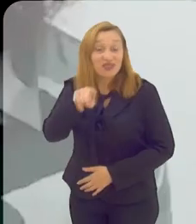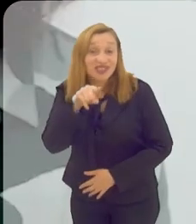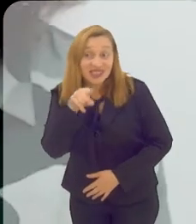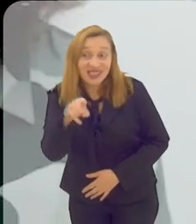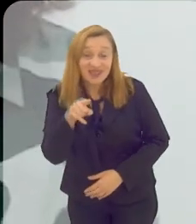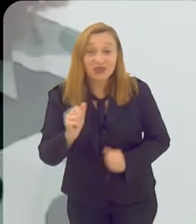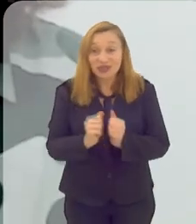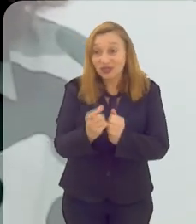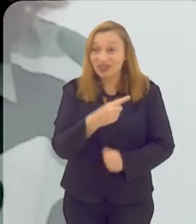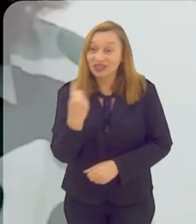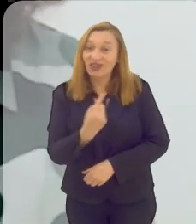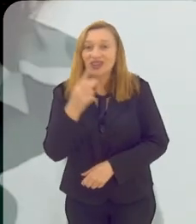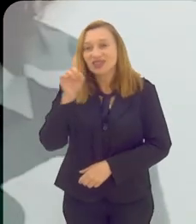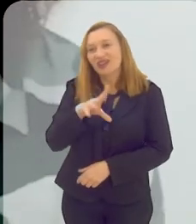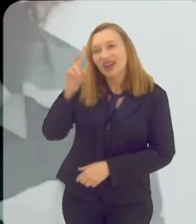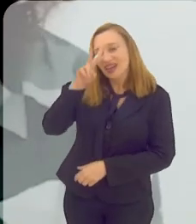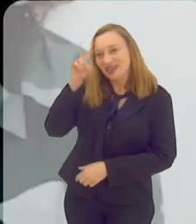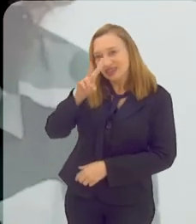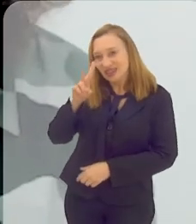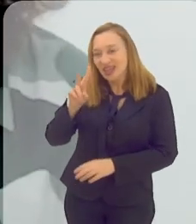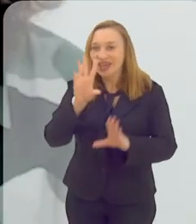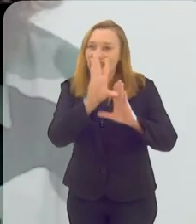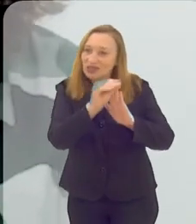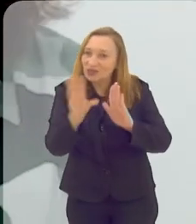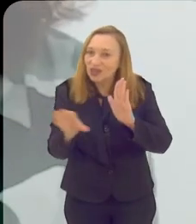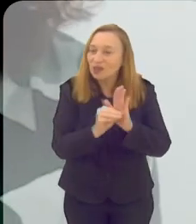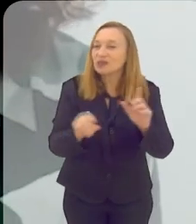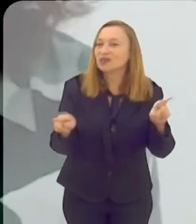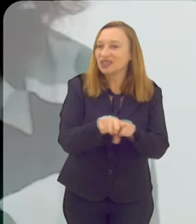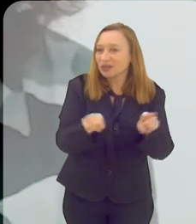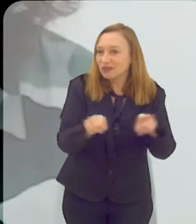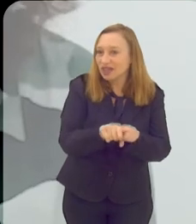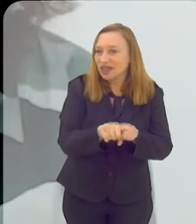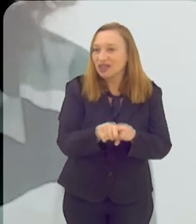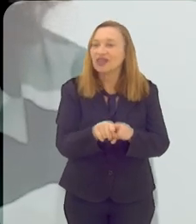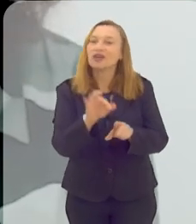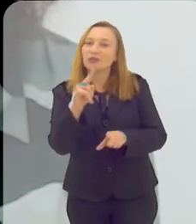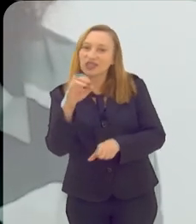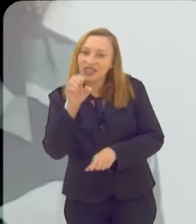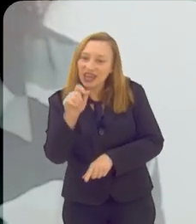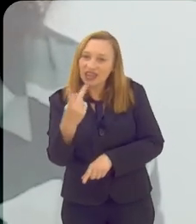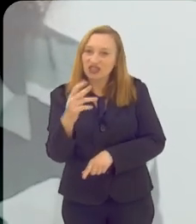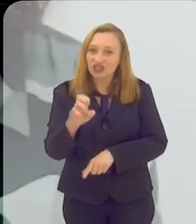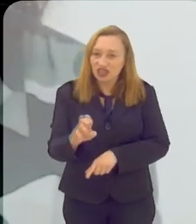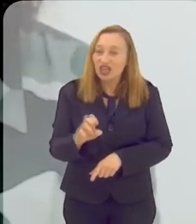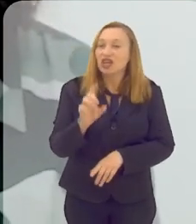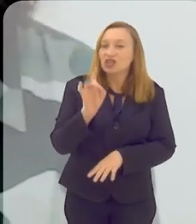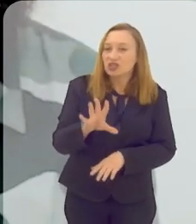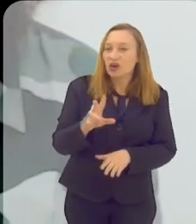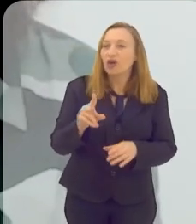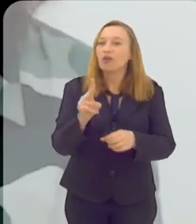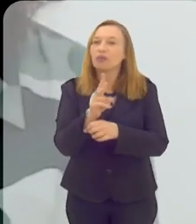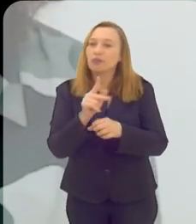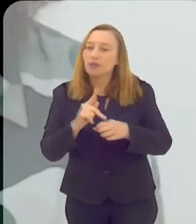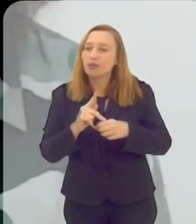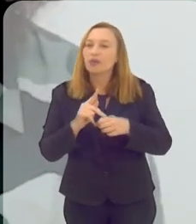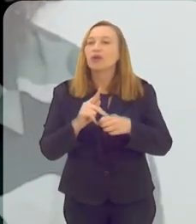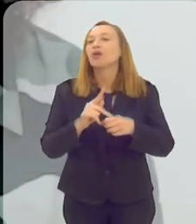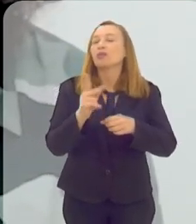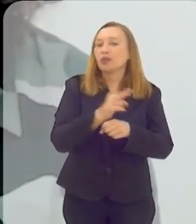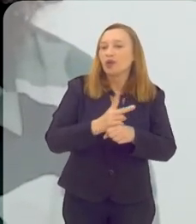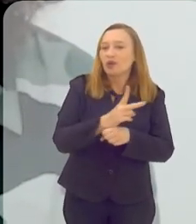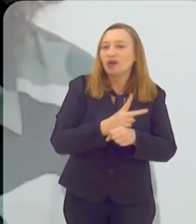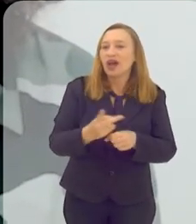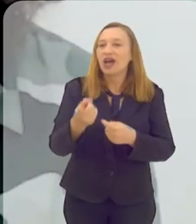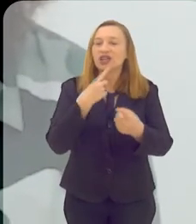Obrigada, Carla, e obrigada a você que ficou aqui com a gente. Só lembrando que esse conteúdo também está disponível em formato de podcast. É só procurar